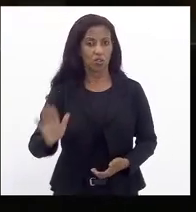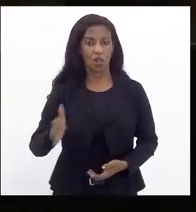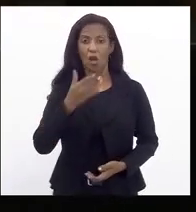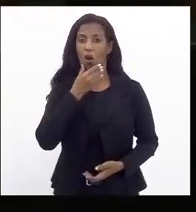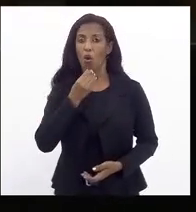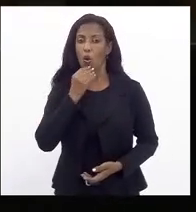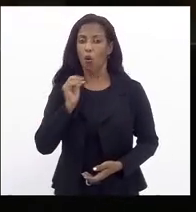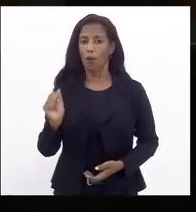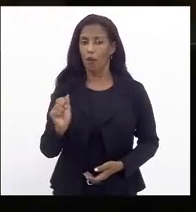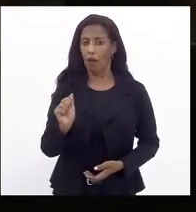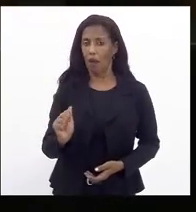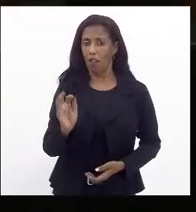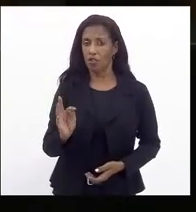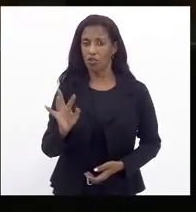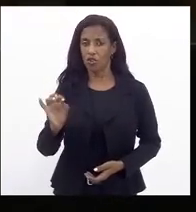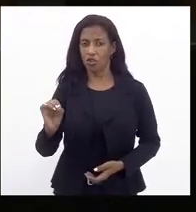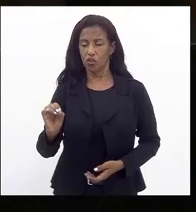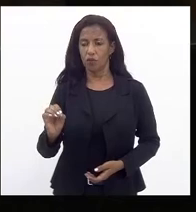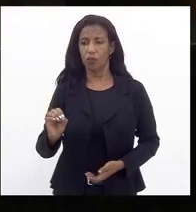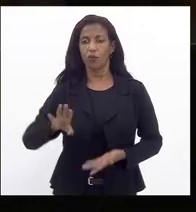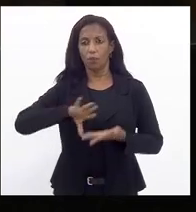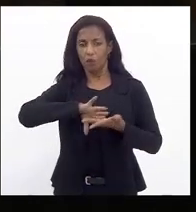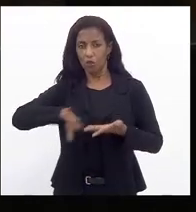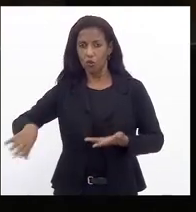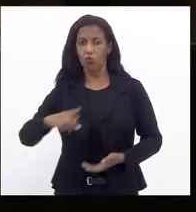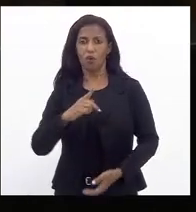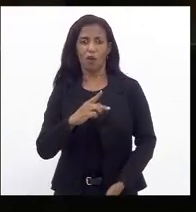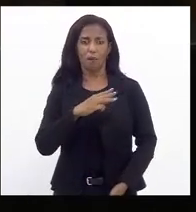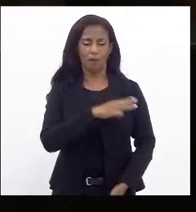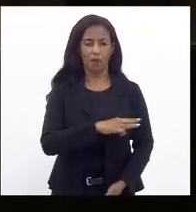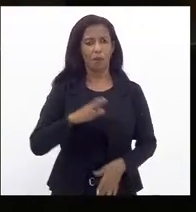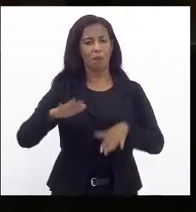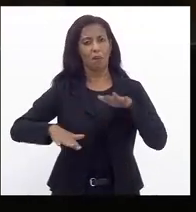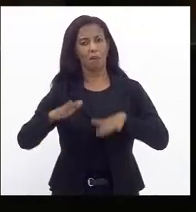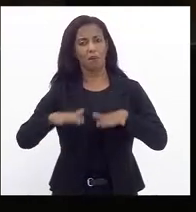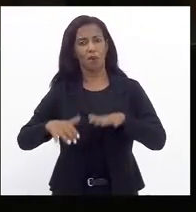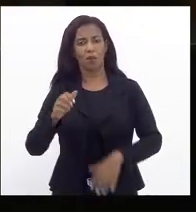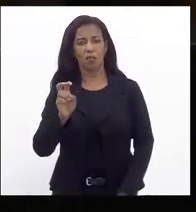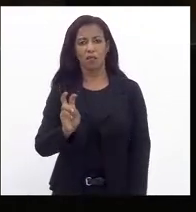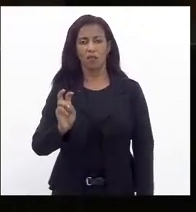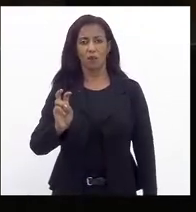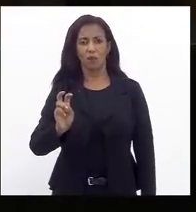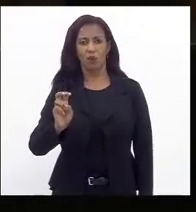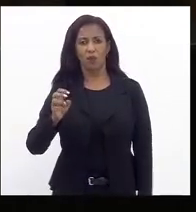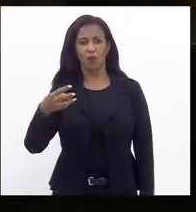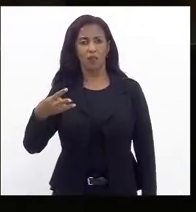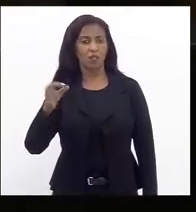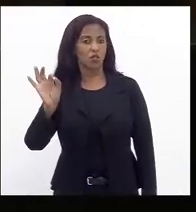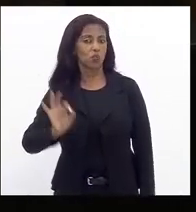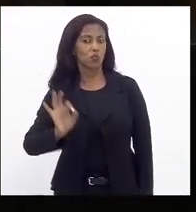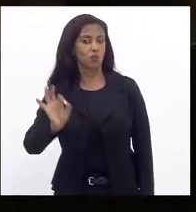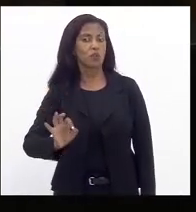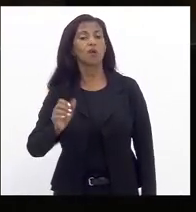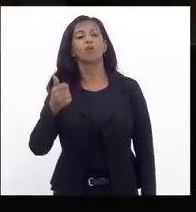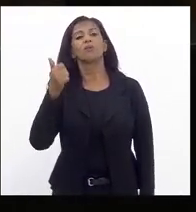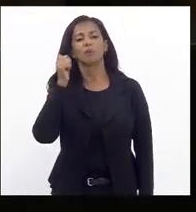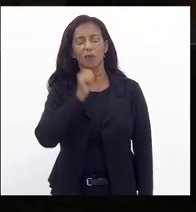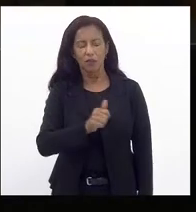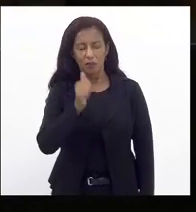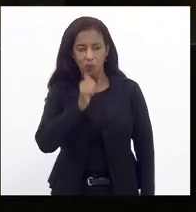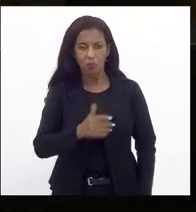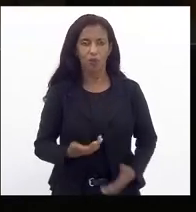e servidores ativos também excluindo a PM aproximadamente 53 por cento são mulheres